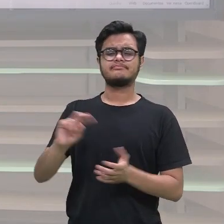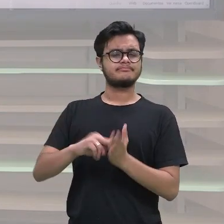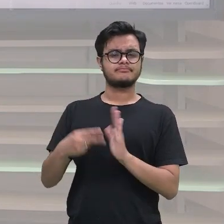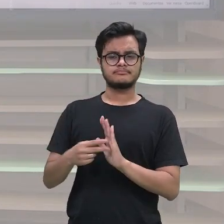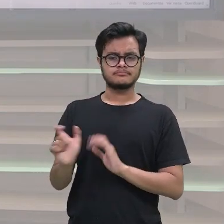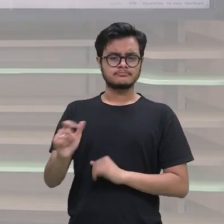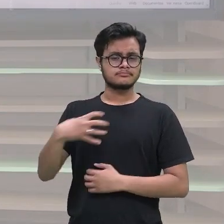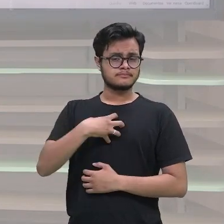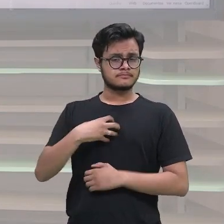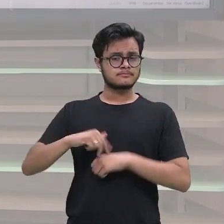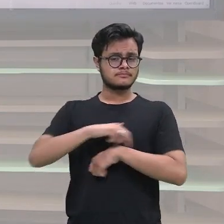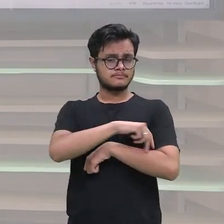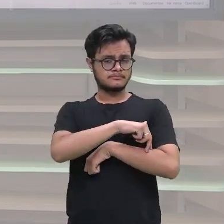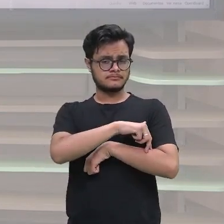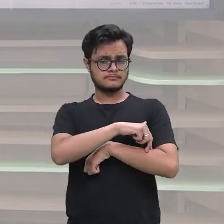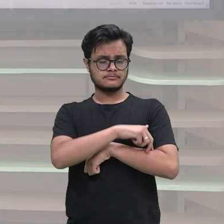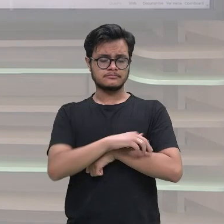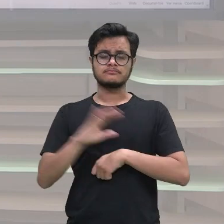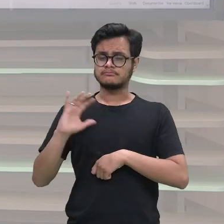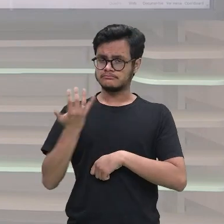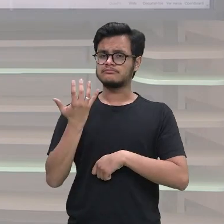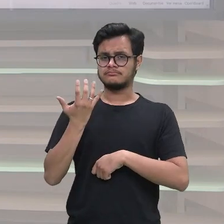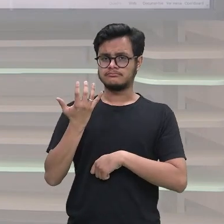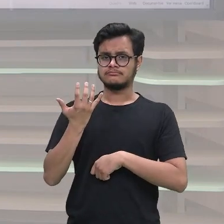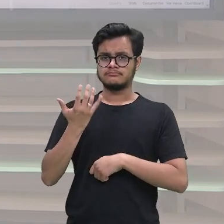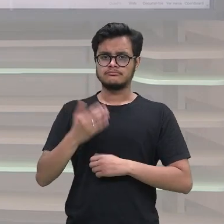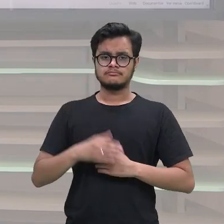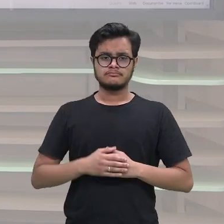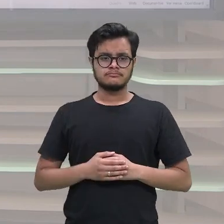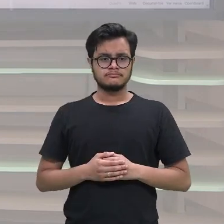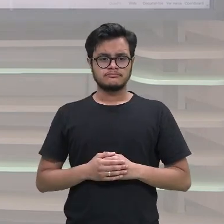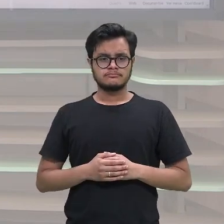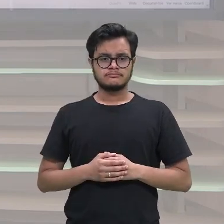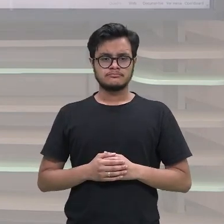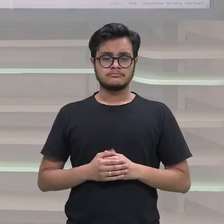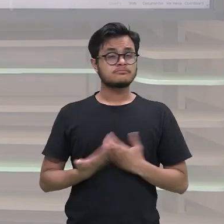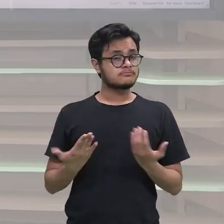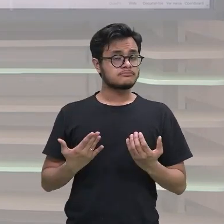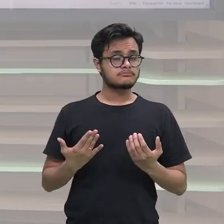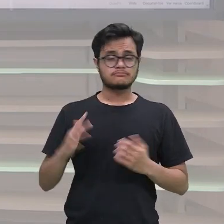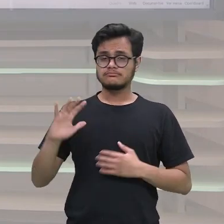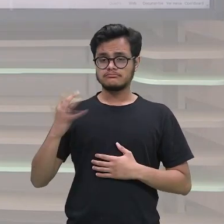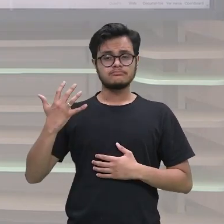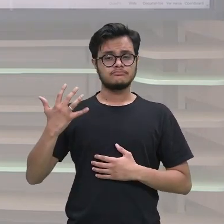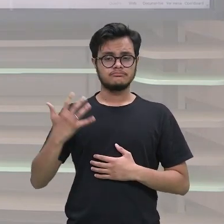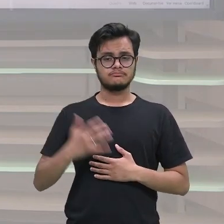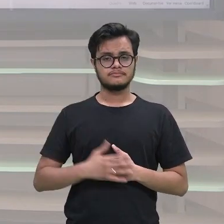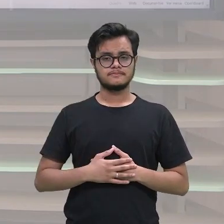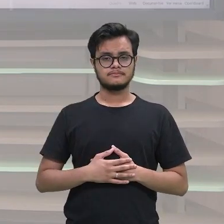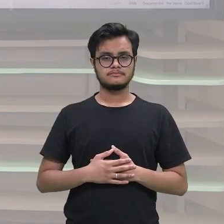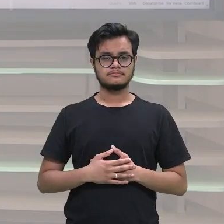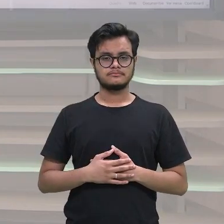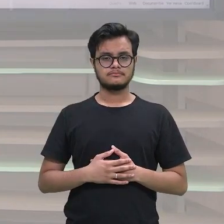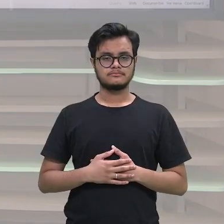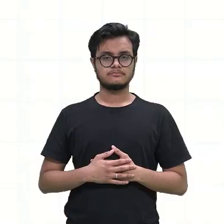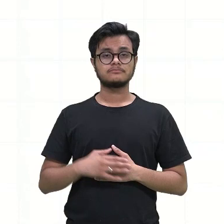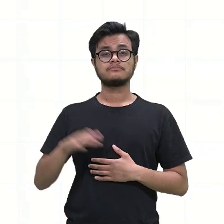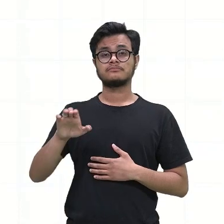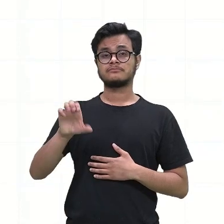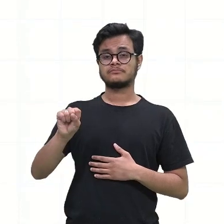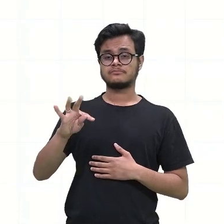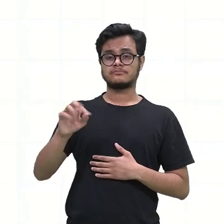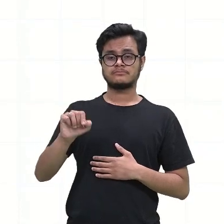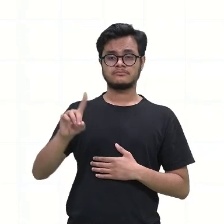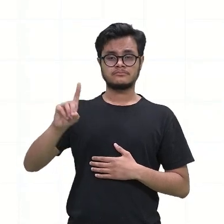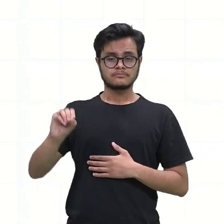falo correr, é uma ação. Não é uma ação que eu estou praticando? Eu estou correndo, estou praticando uma ação. Muito bem. Um estado,